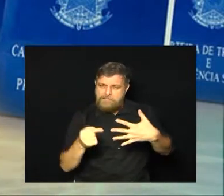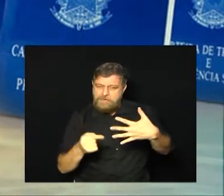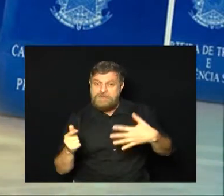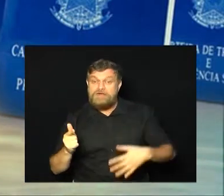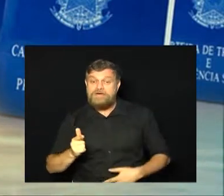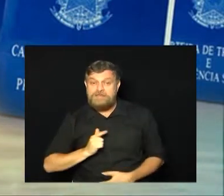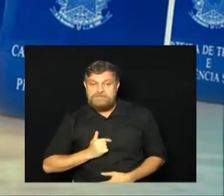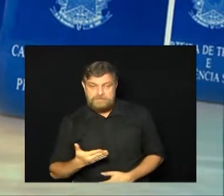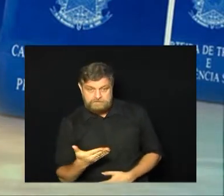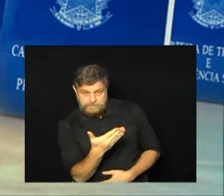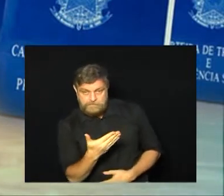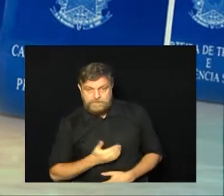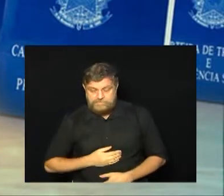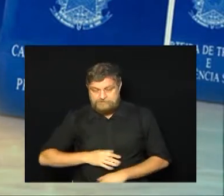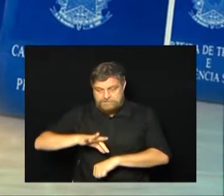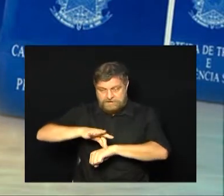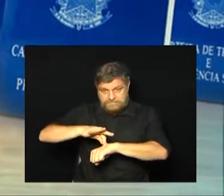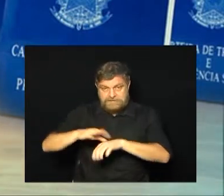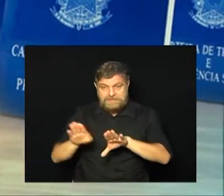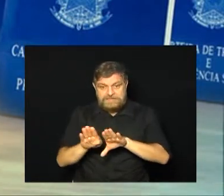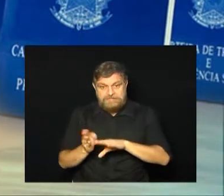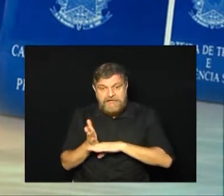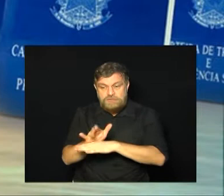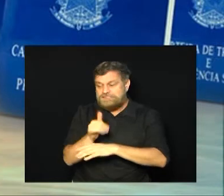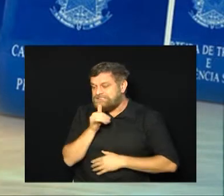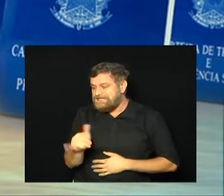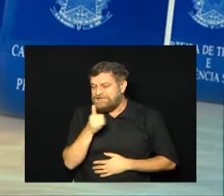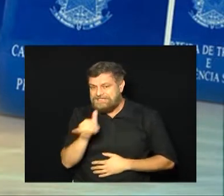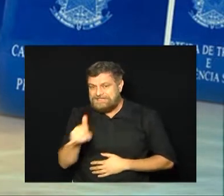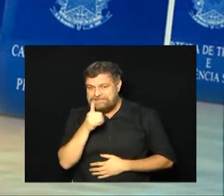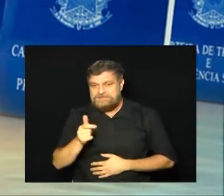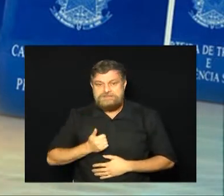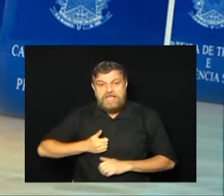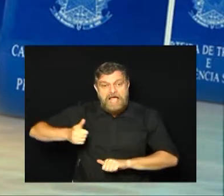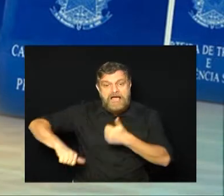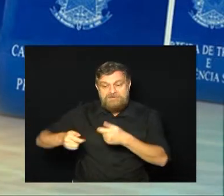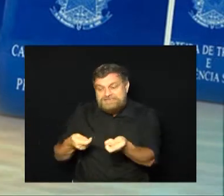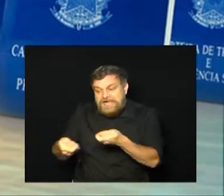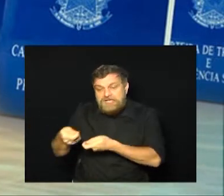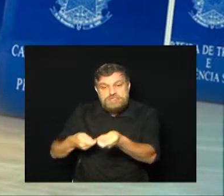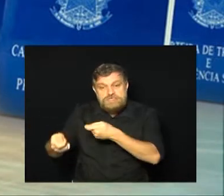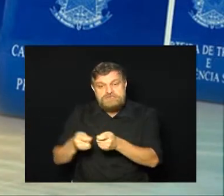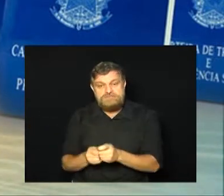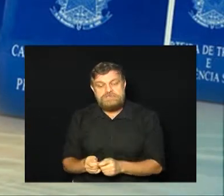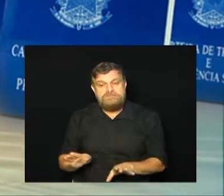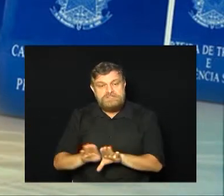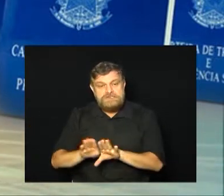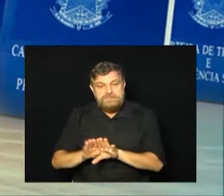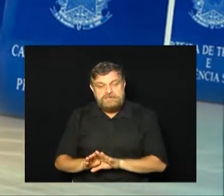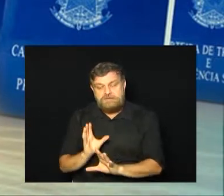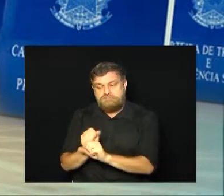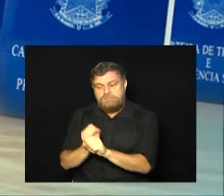para açougueiro, ajudante de eletricista, analista administrativo, analista de